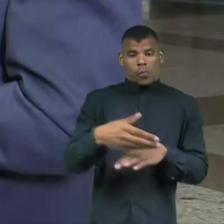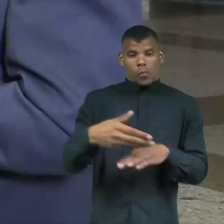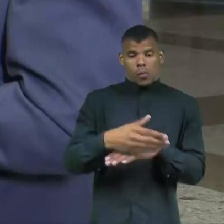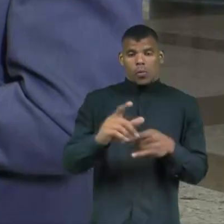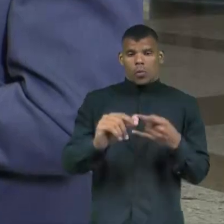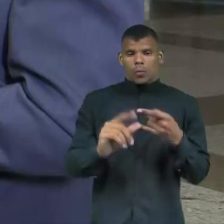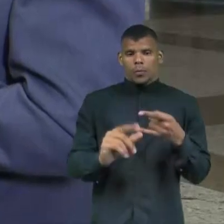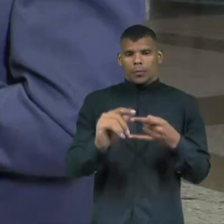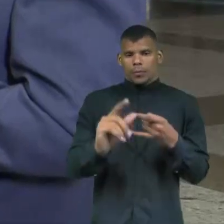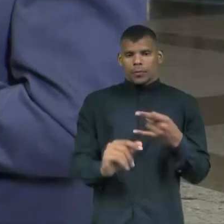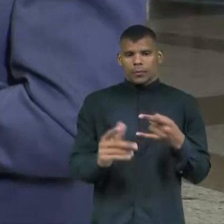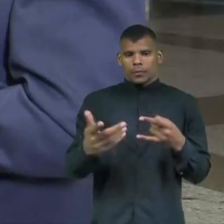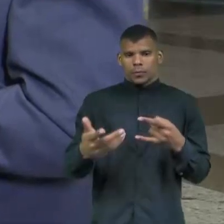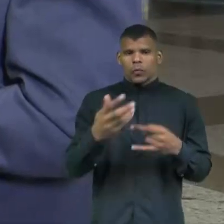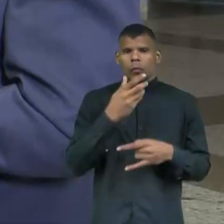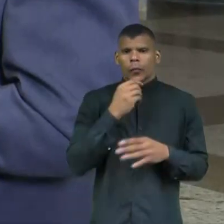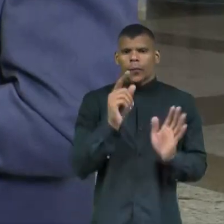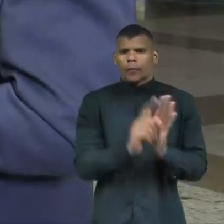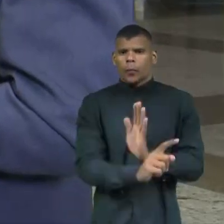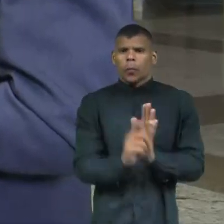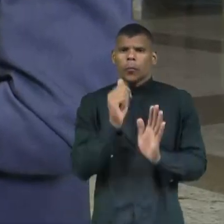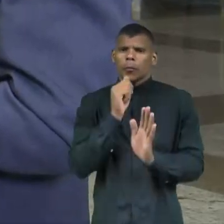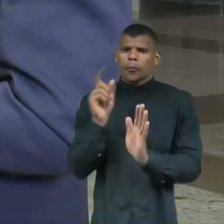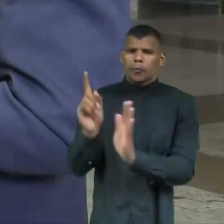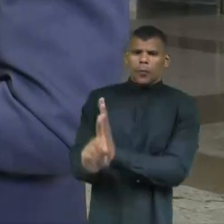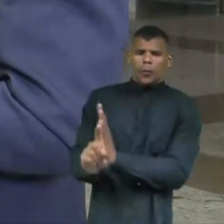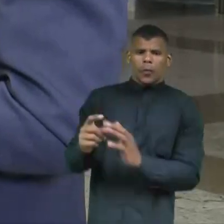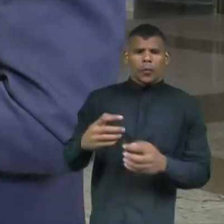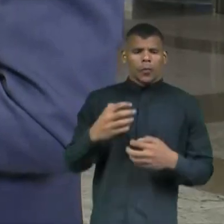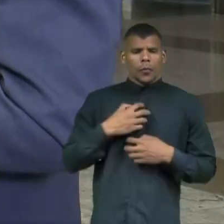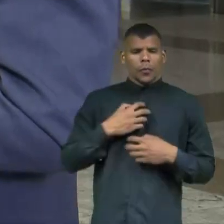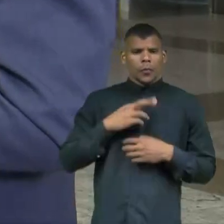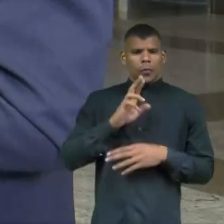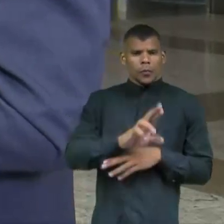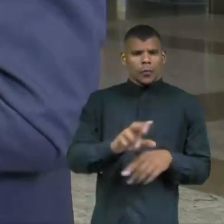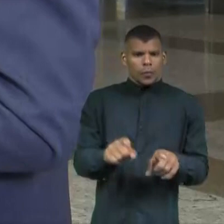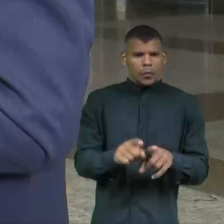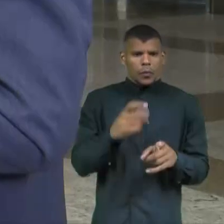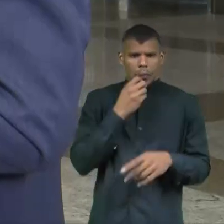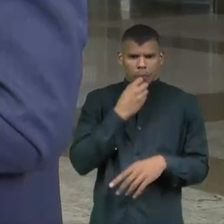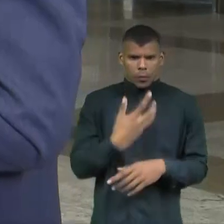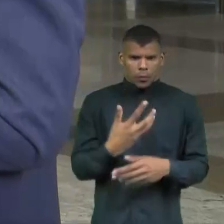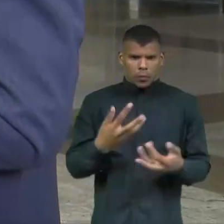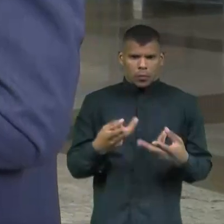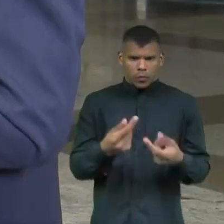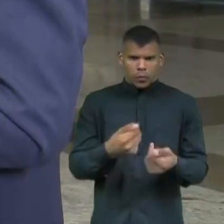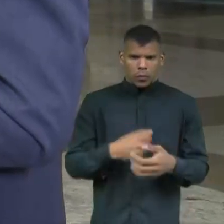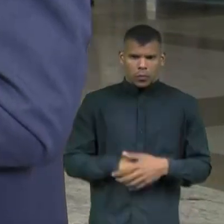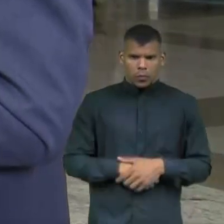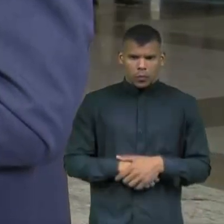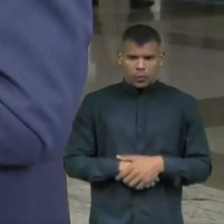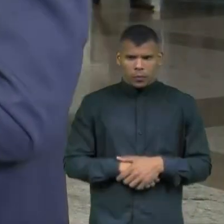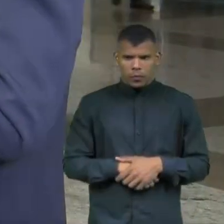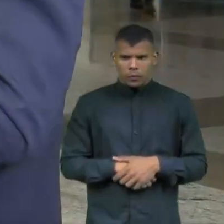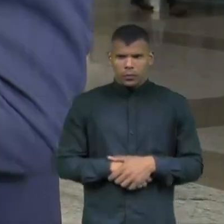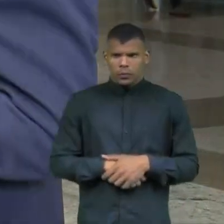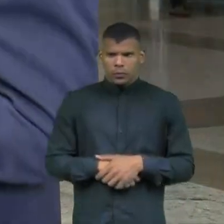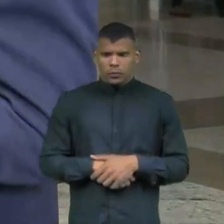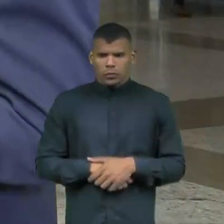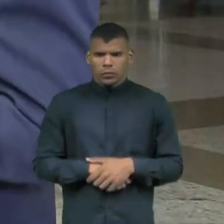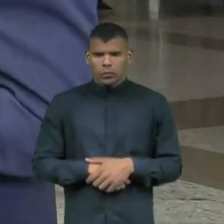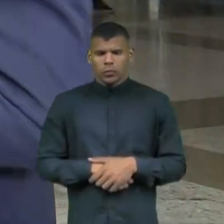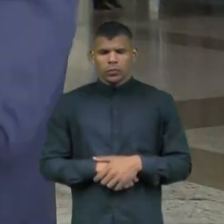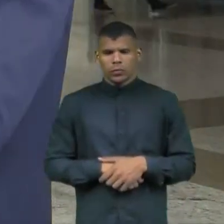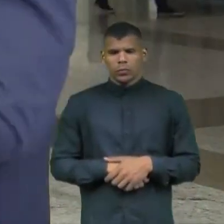homens e mulheres, podem perguntar, se sentir à vontade, vai ser respondido. Então, vai ser muito bacana. Vai ser muito interativo, vai ser quer dizer, elas vão